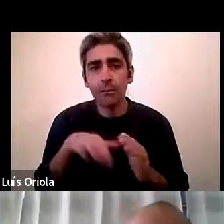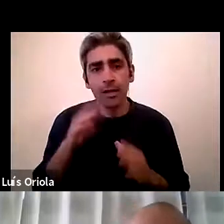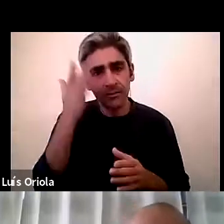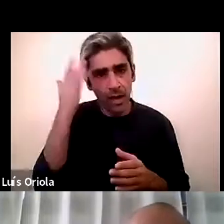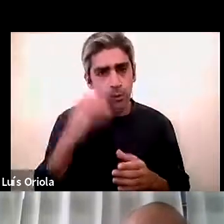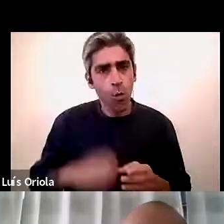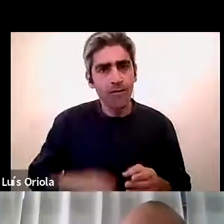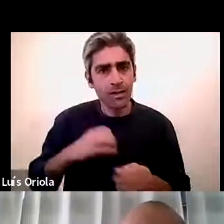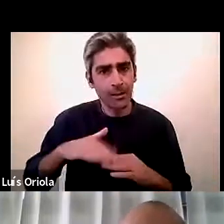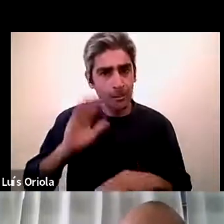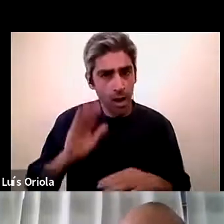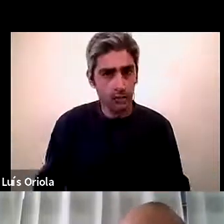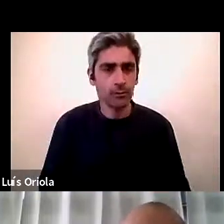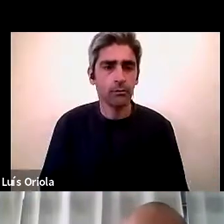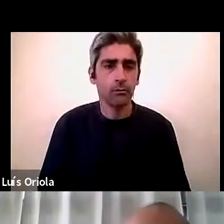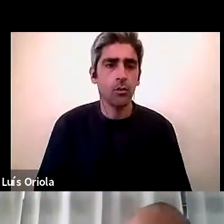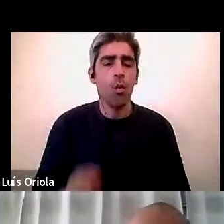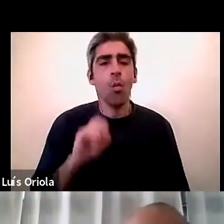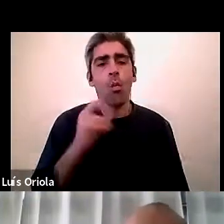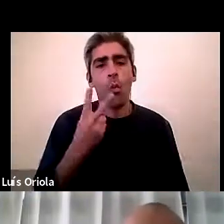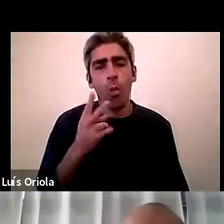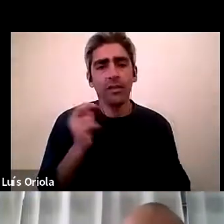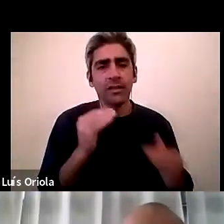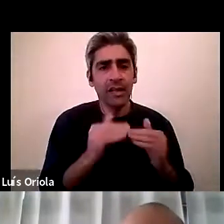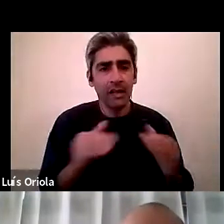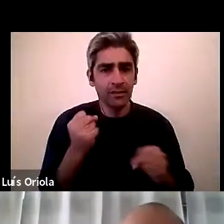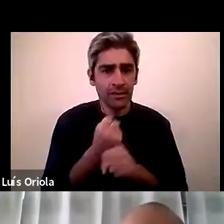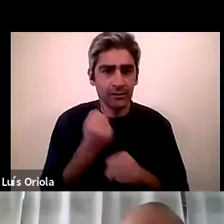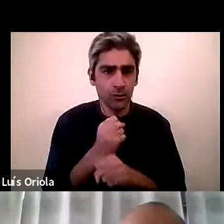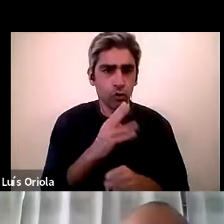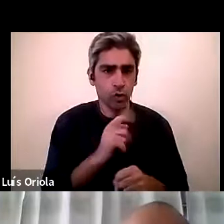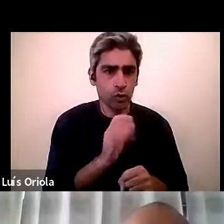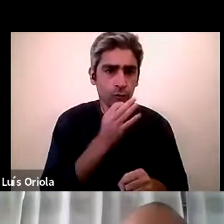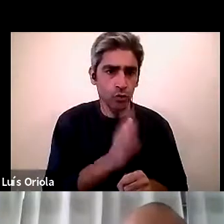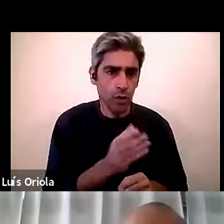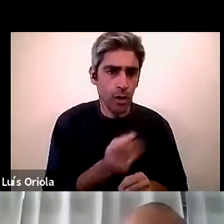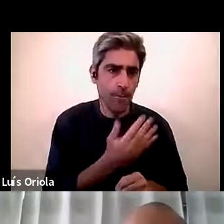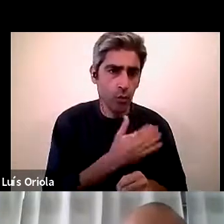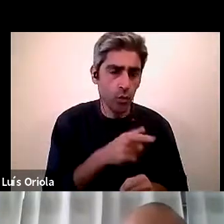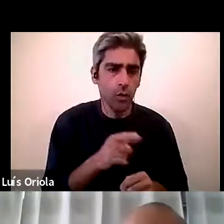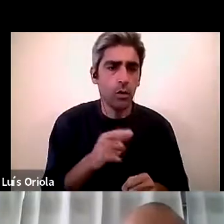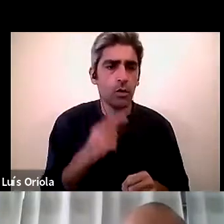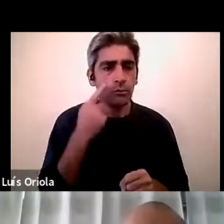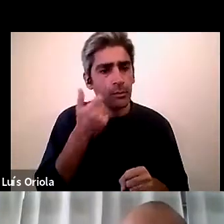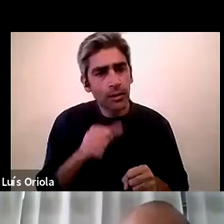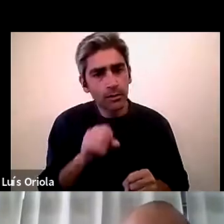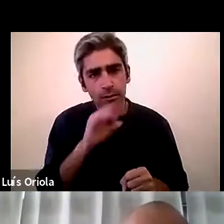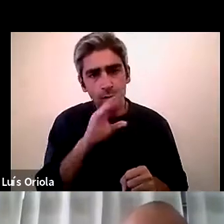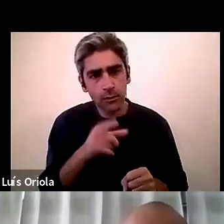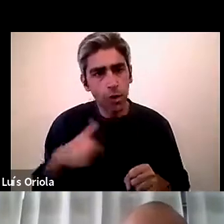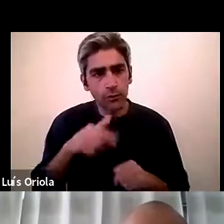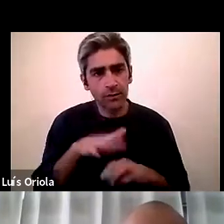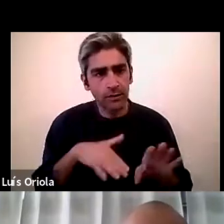nível de confiança muito, muito maior. Ou então num terceiro nível, o nível dos serviços, que o Jorge também já falou há pouco, em relação à experimentação que